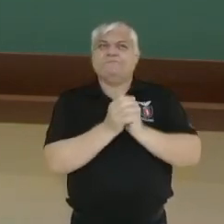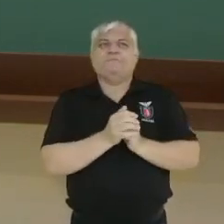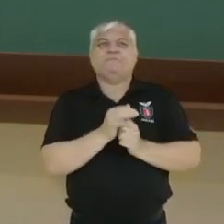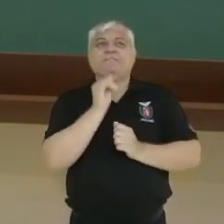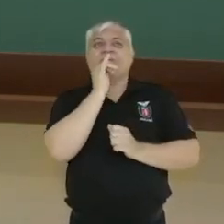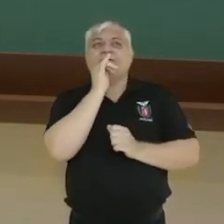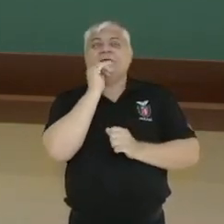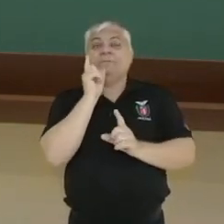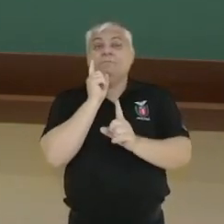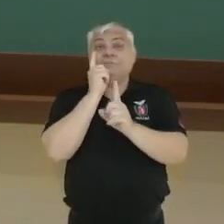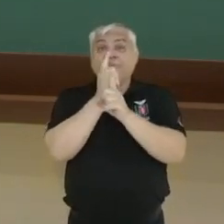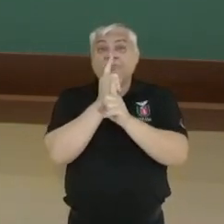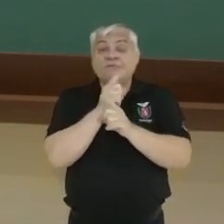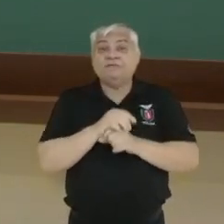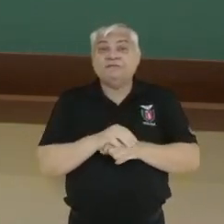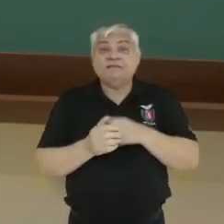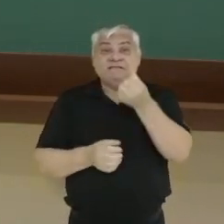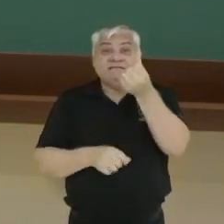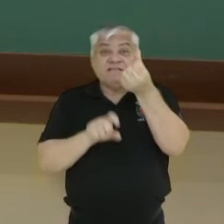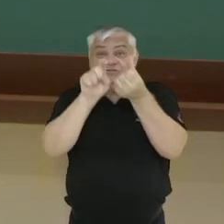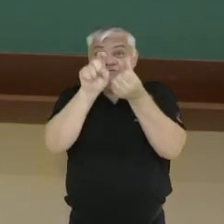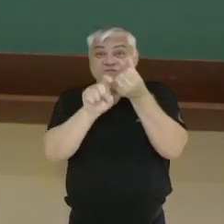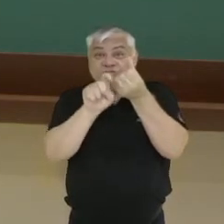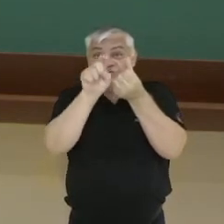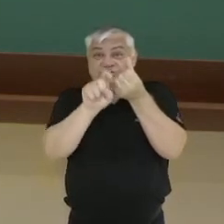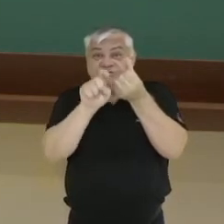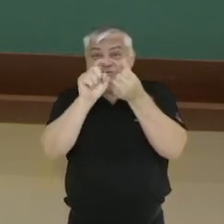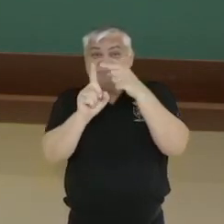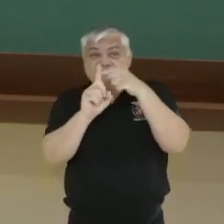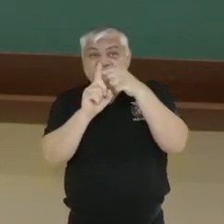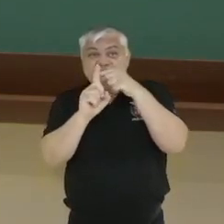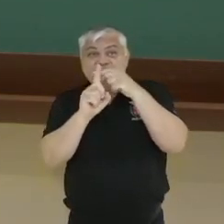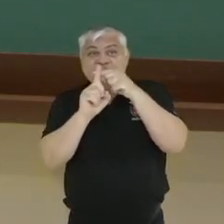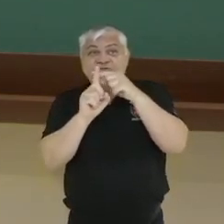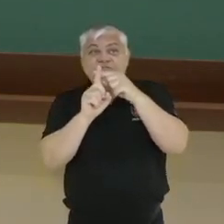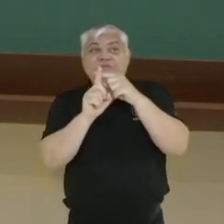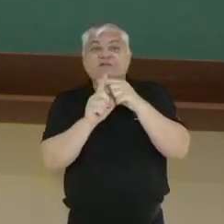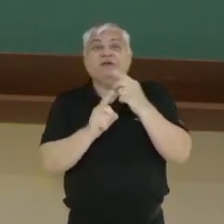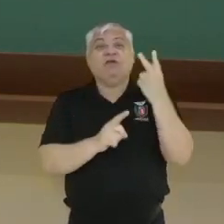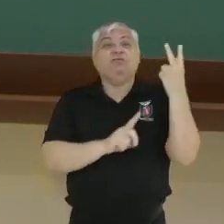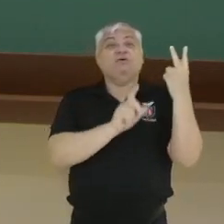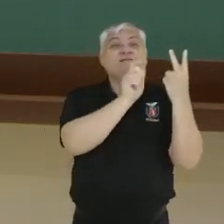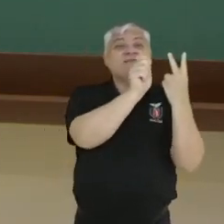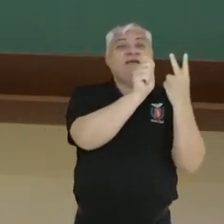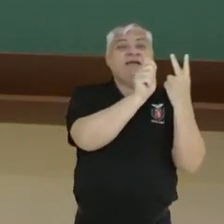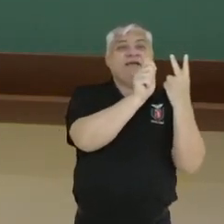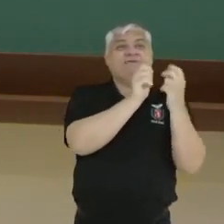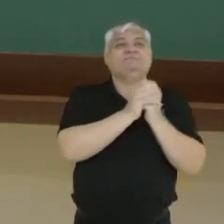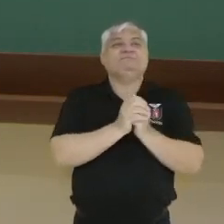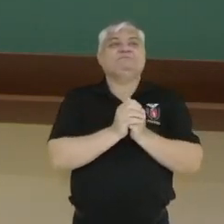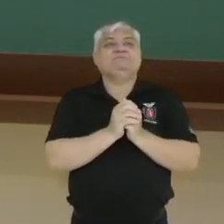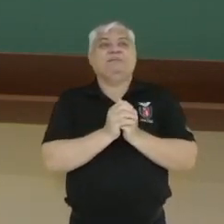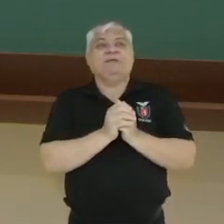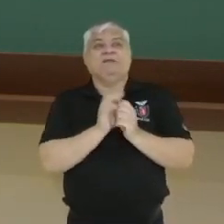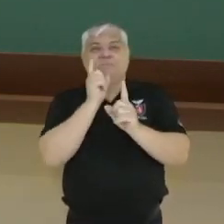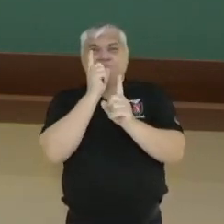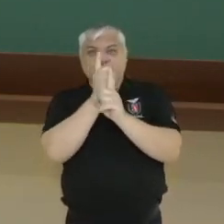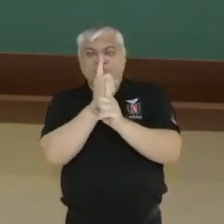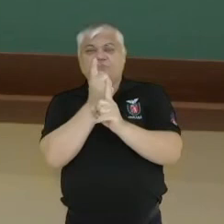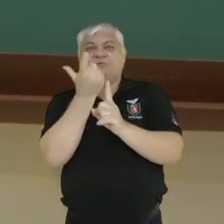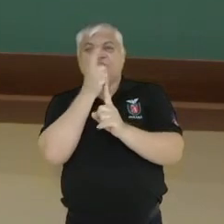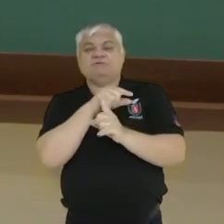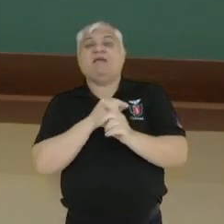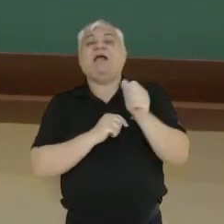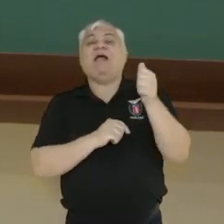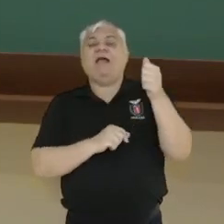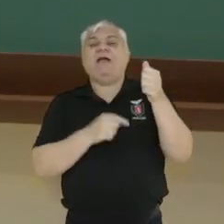é identificar, ó, 6 positivo, ele vai ser igual a 2A, menos 2A. Achamos, portanto, que o